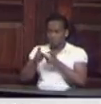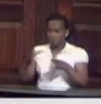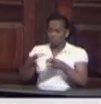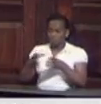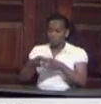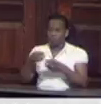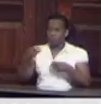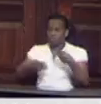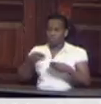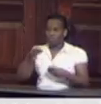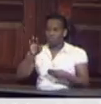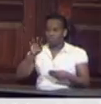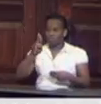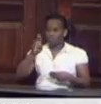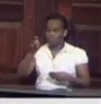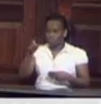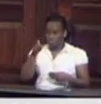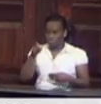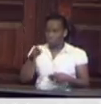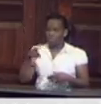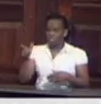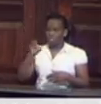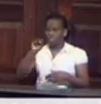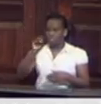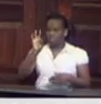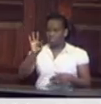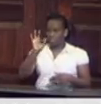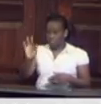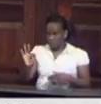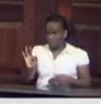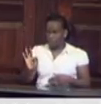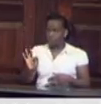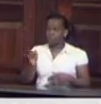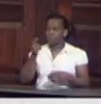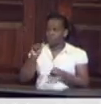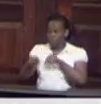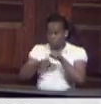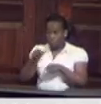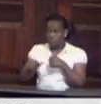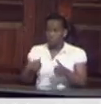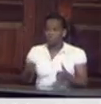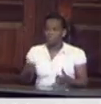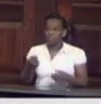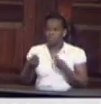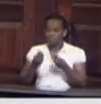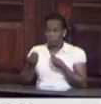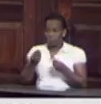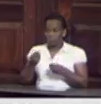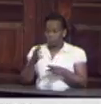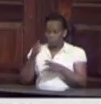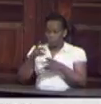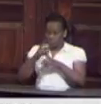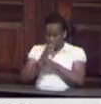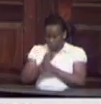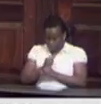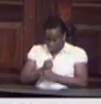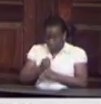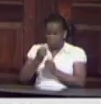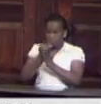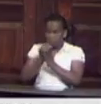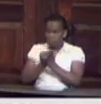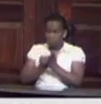ministro Fux no Supremo Tribunal Federal para corrigir a fórmula de cálculo do